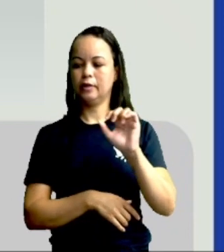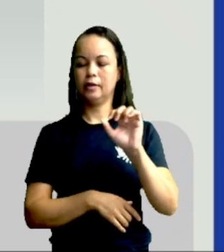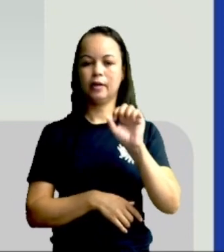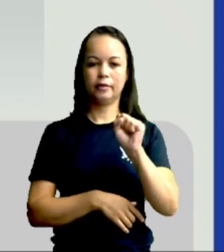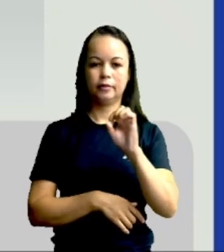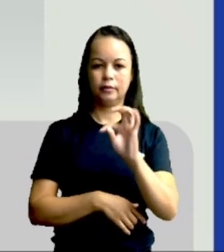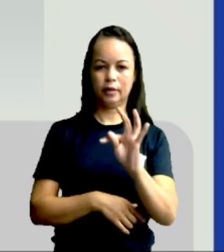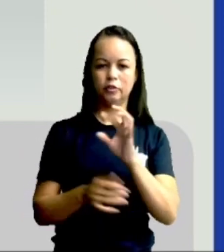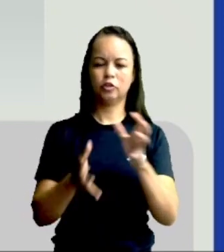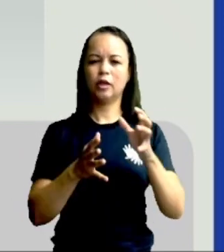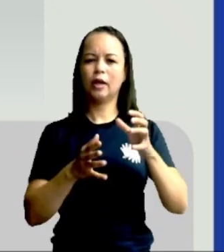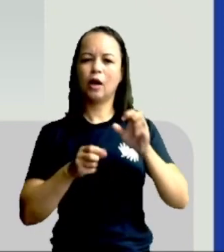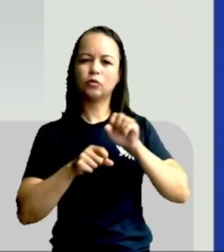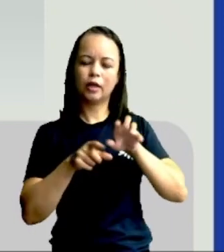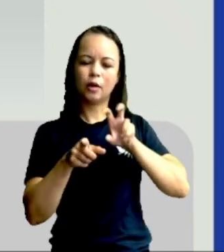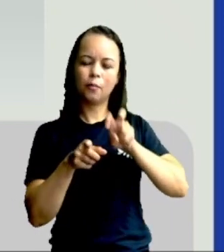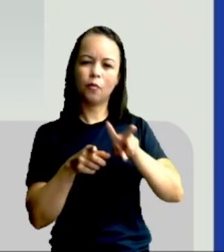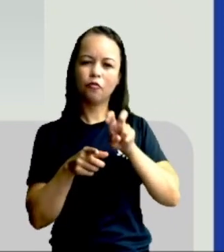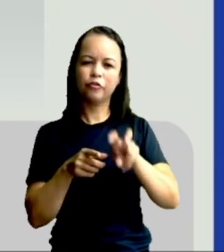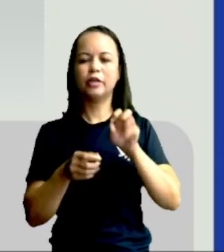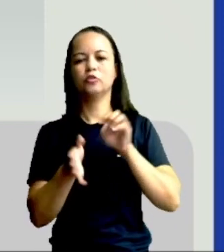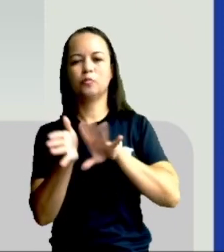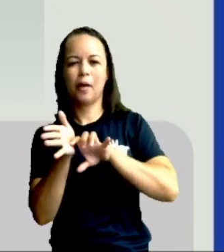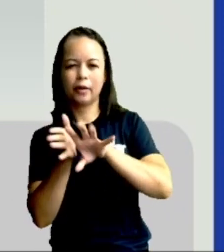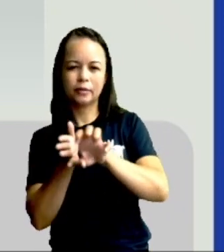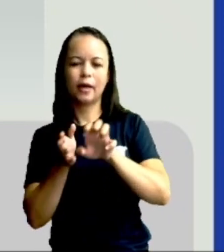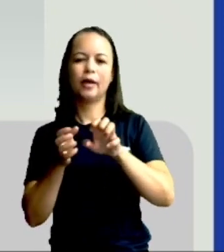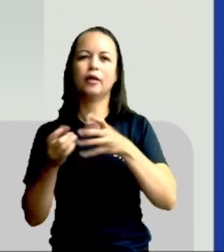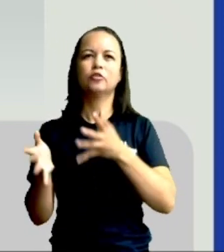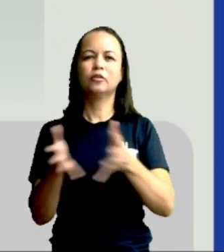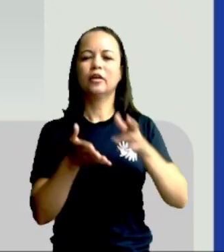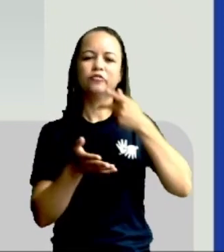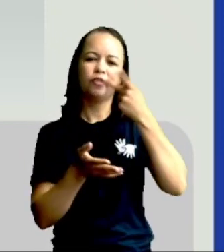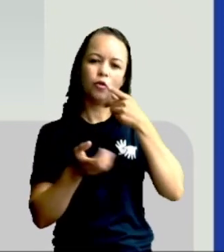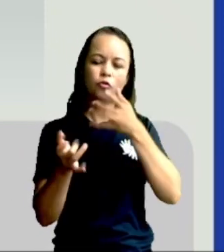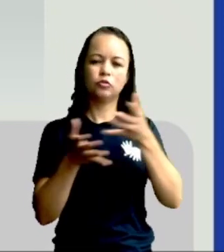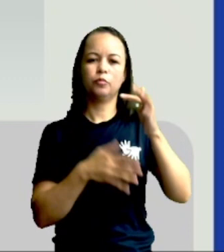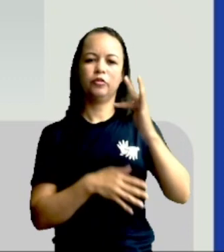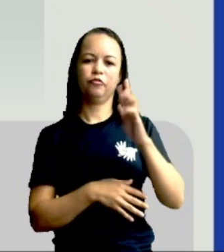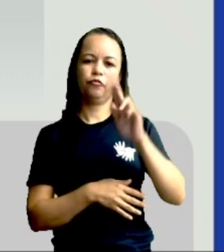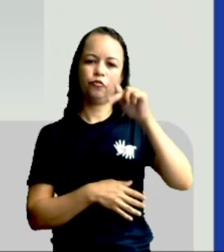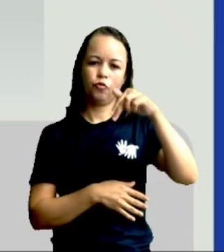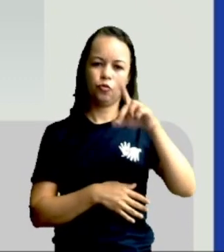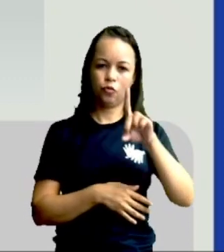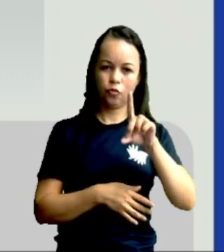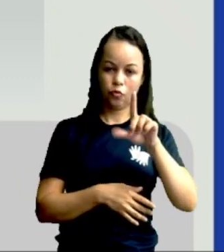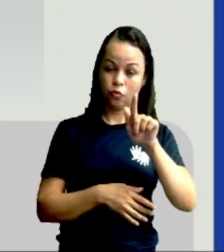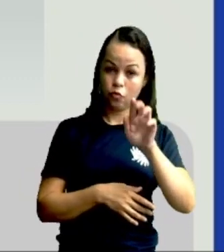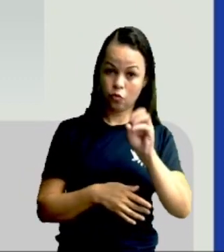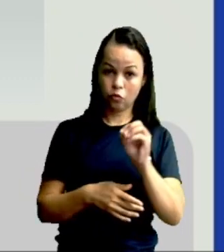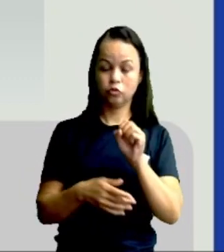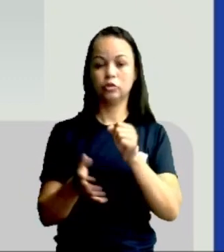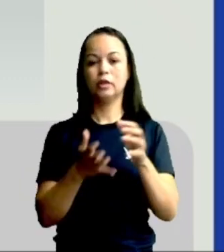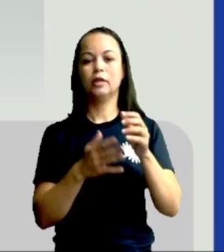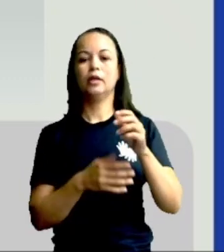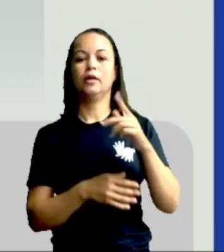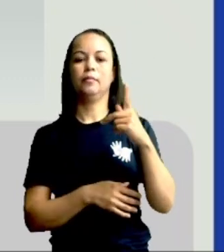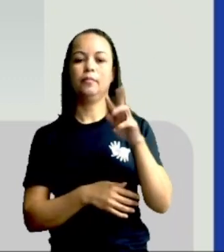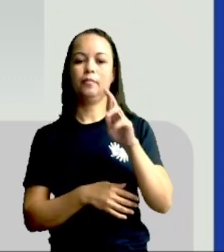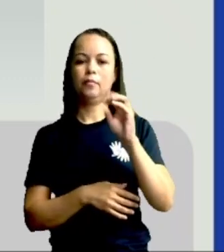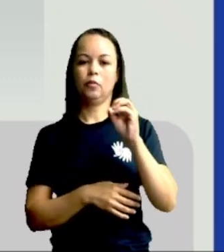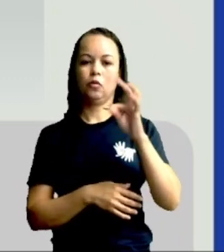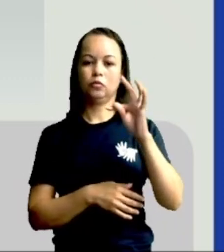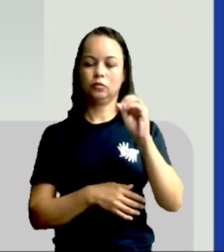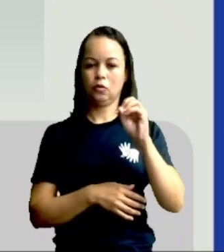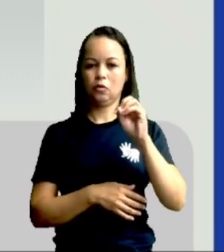por vírus, bactérias ou outros micro-organismos. Que aí a gente falou fungos, protozoários, tá? No caso, a candidíase, um exemplo de um